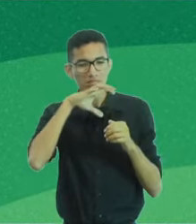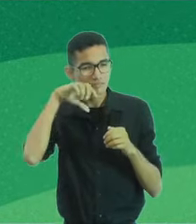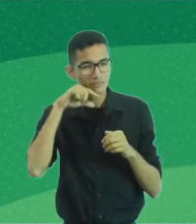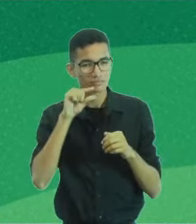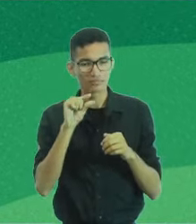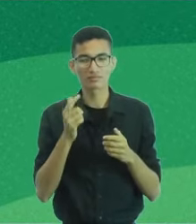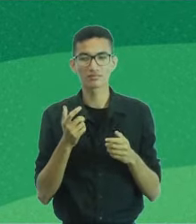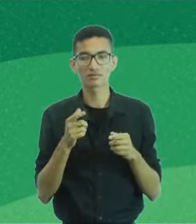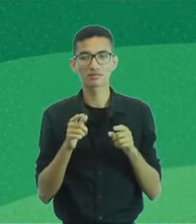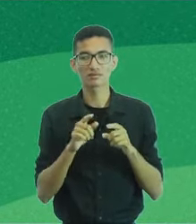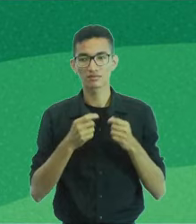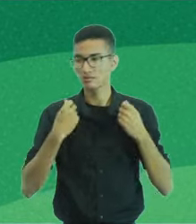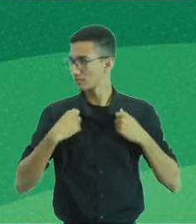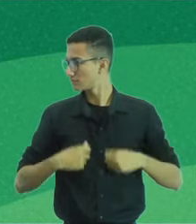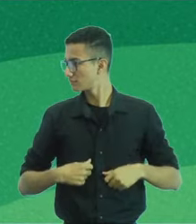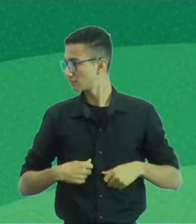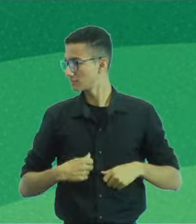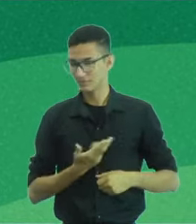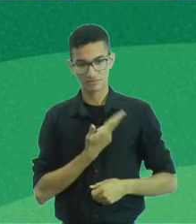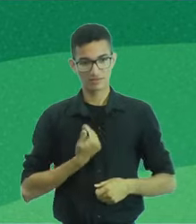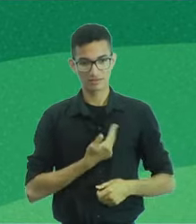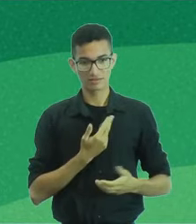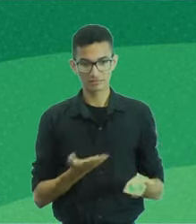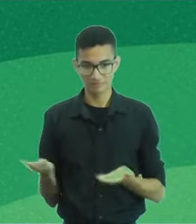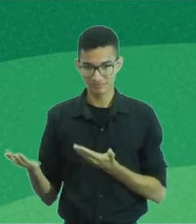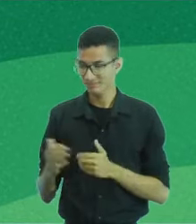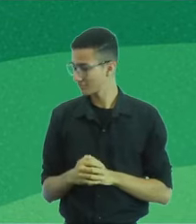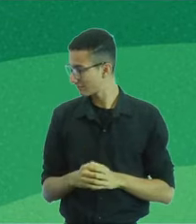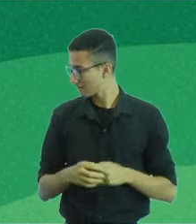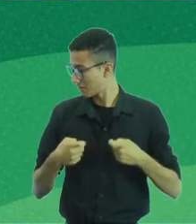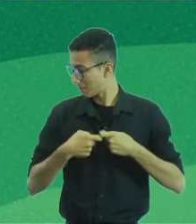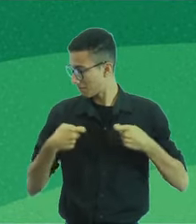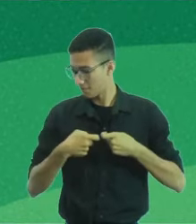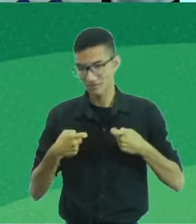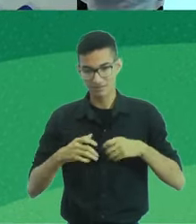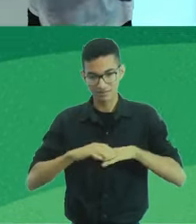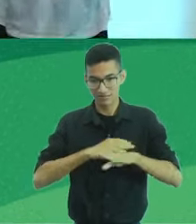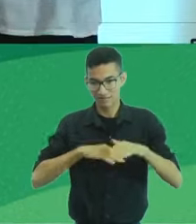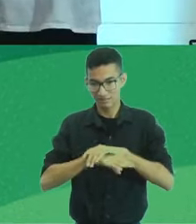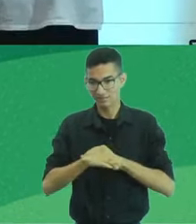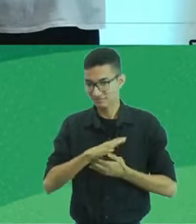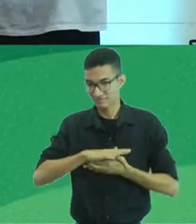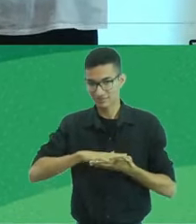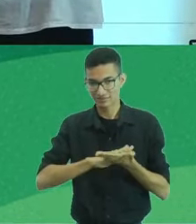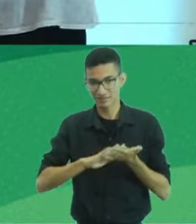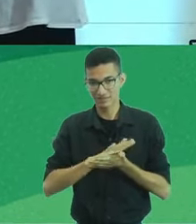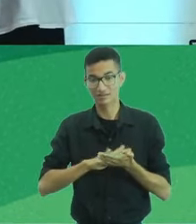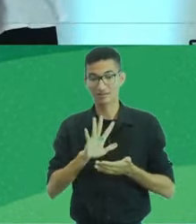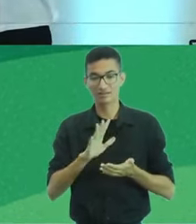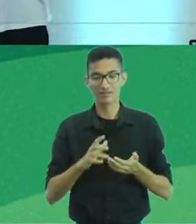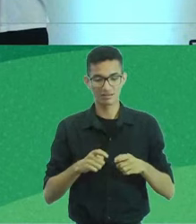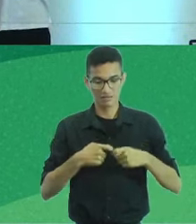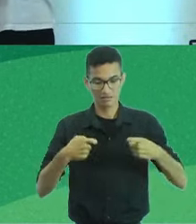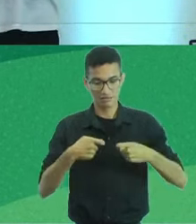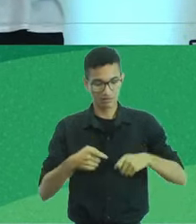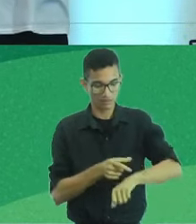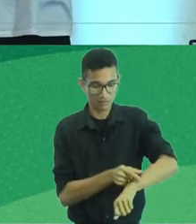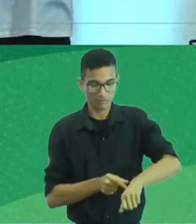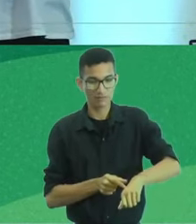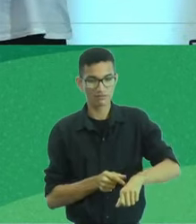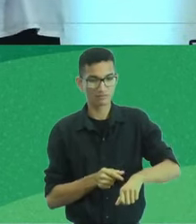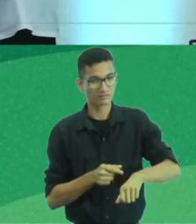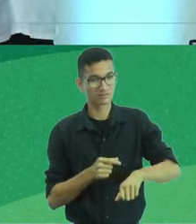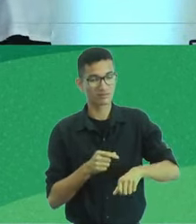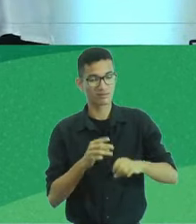tô com uma camiseta da Hello Kitty e uma meia eu tô sem sapato e na minha meia tem uma mensagem muito poderosa da qual eu não posso dizer